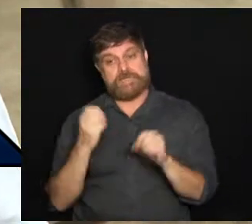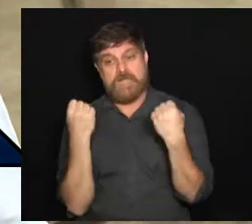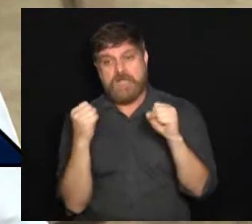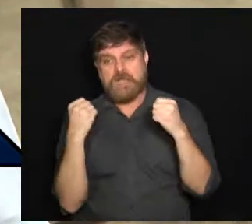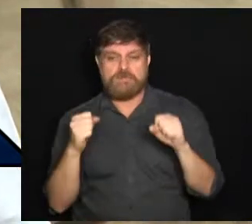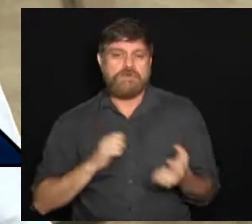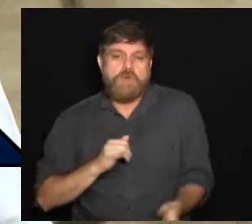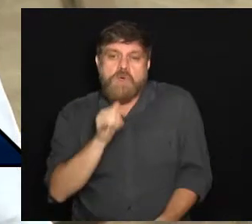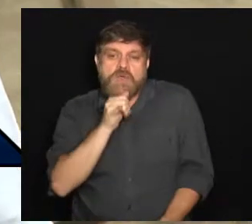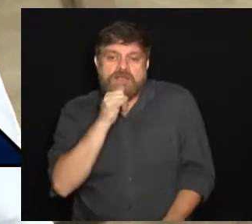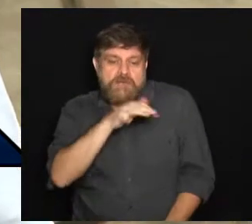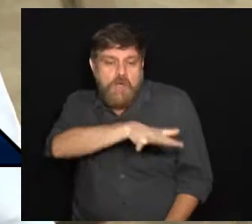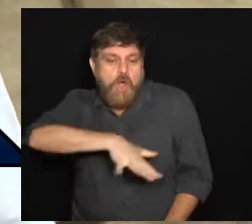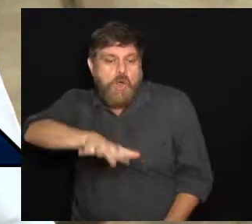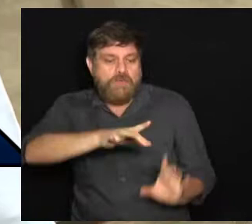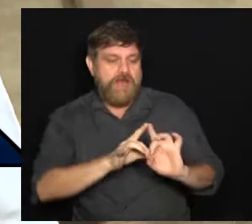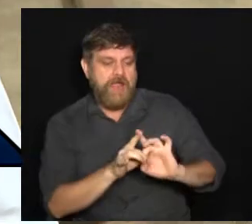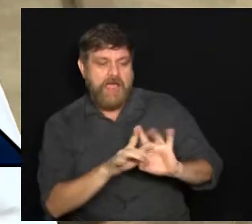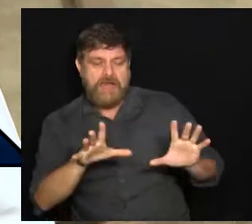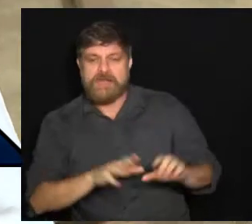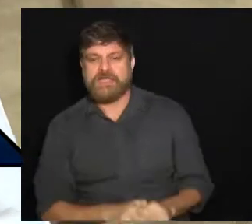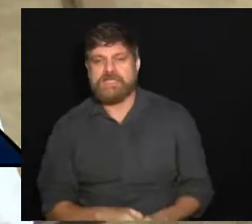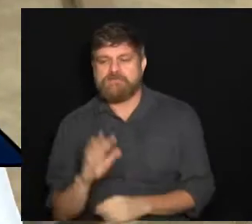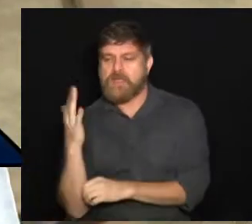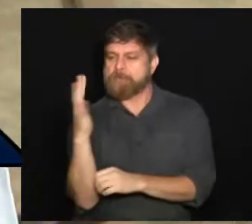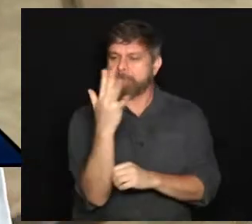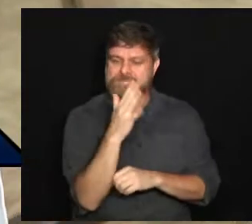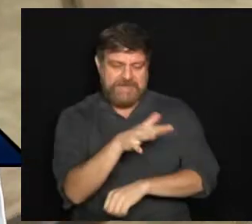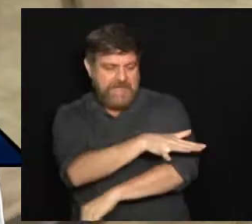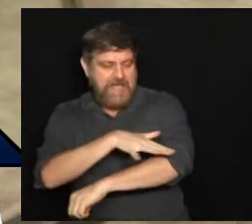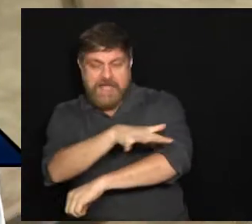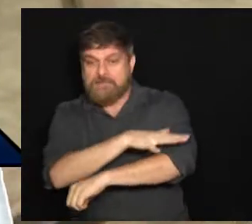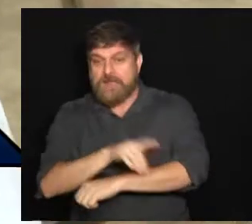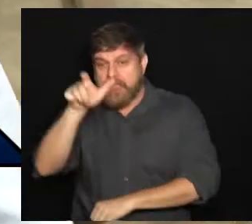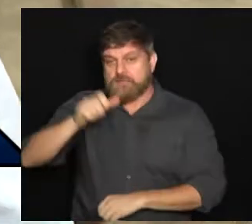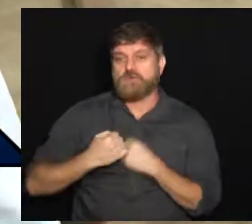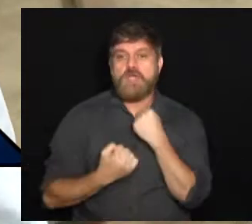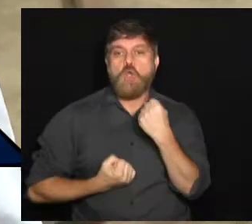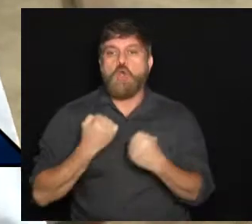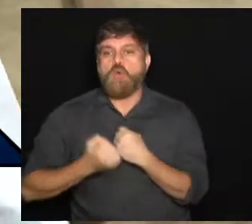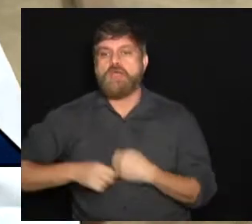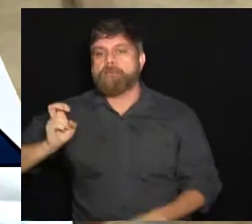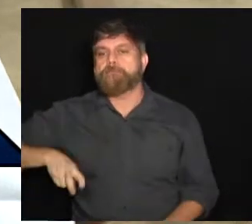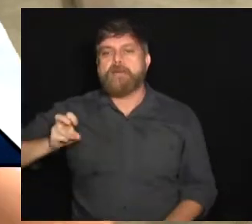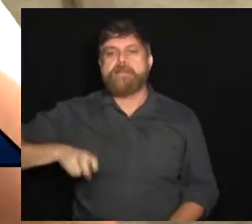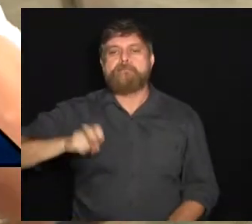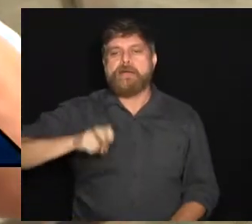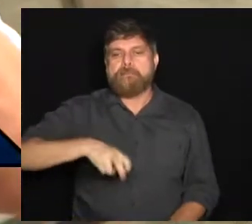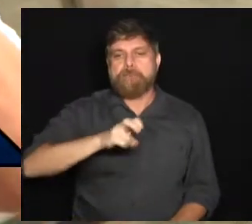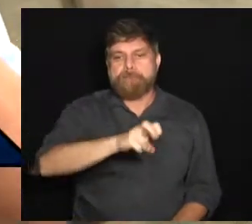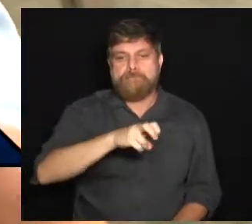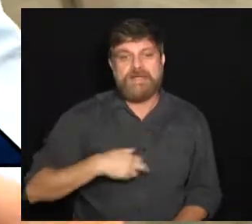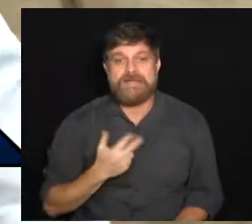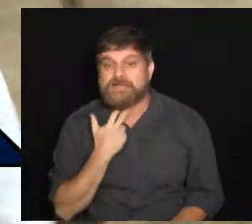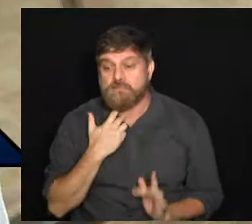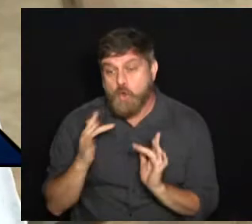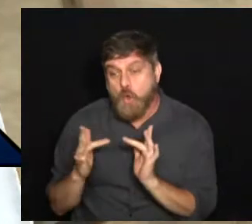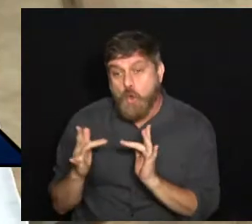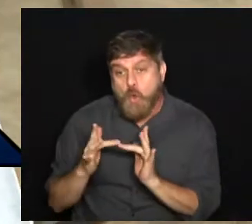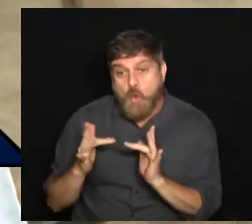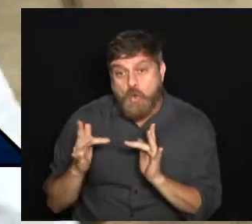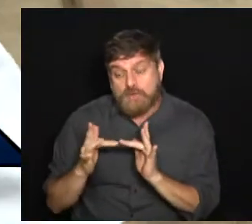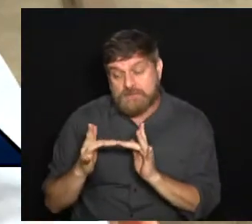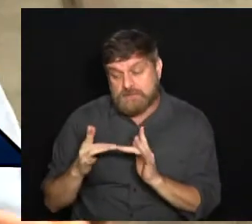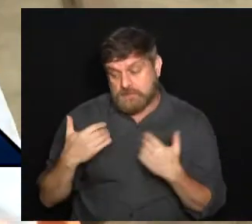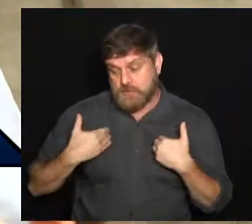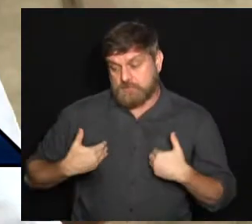por exemplo, a pessoa pode continuar fazendo? Se a pessoa quiser correr ao ar livre, problema nenhum, contanto que ela não tenha contato físico com ninguém